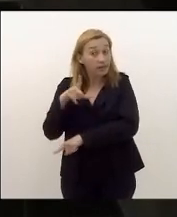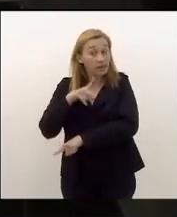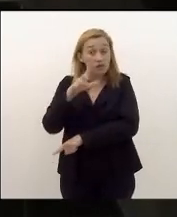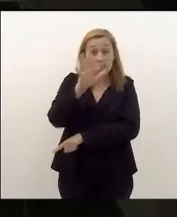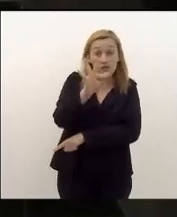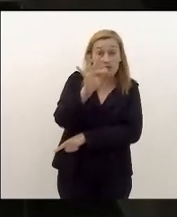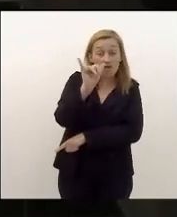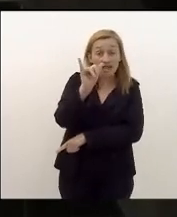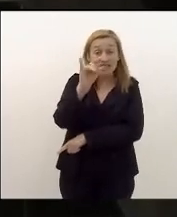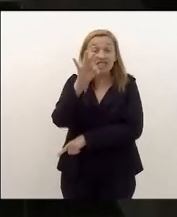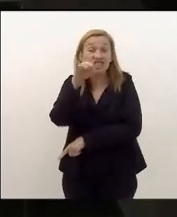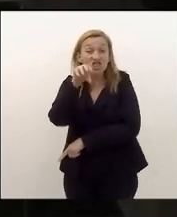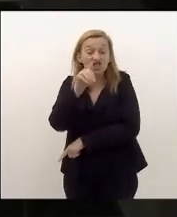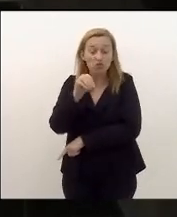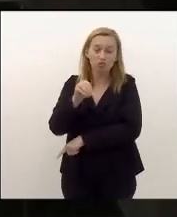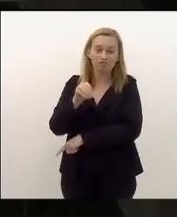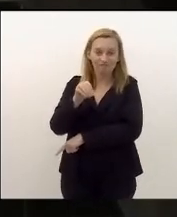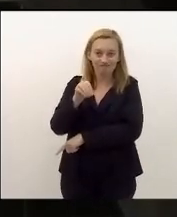fascismo